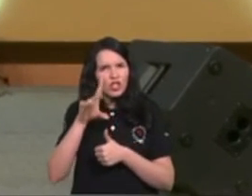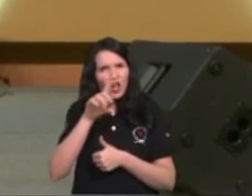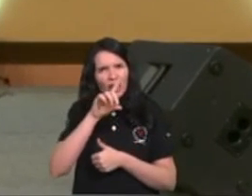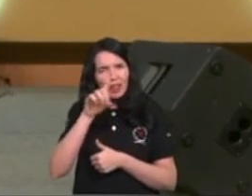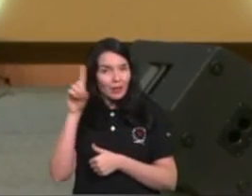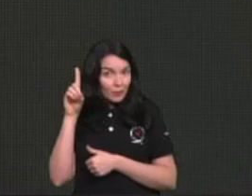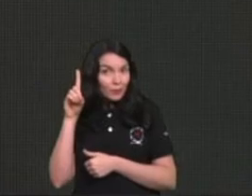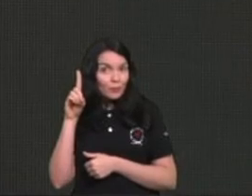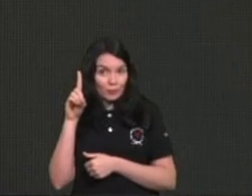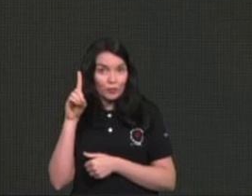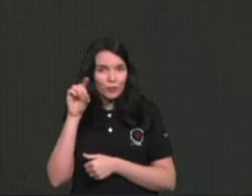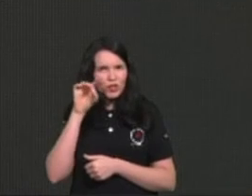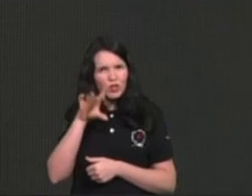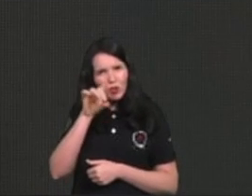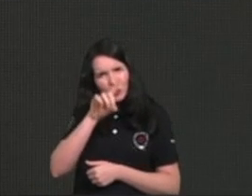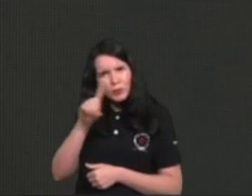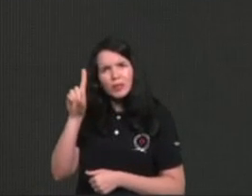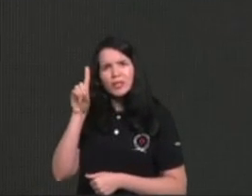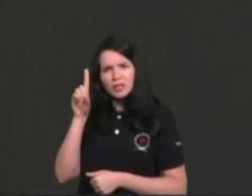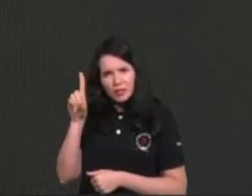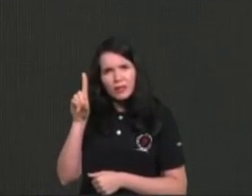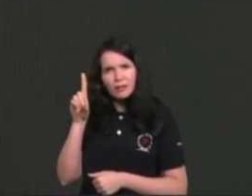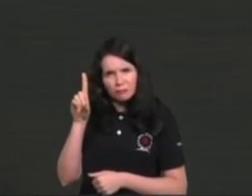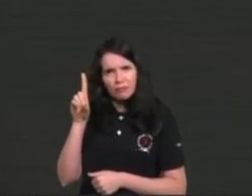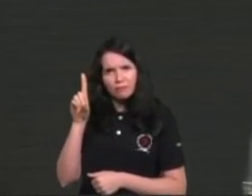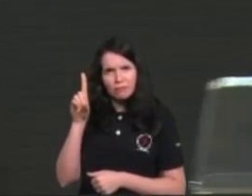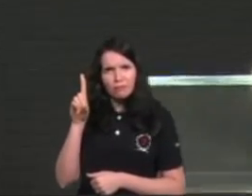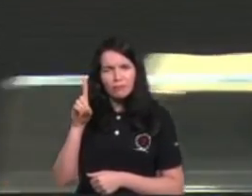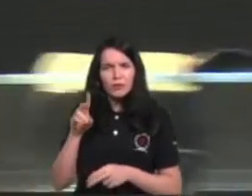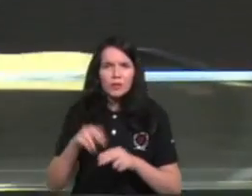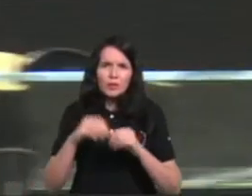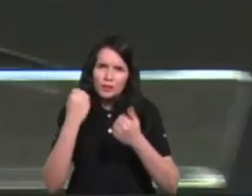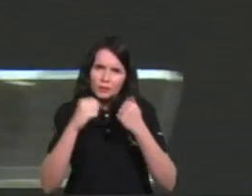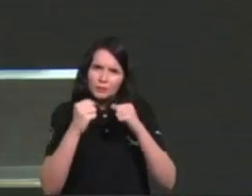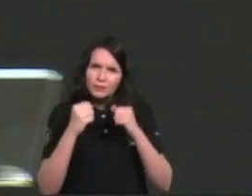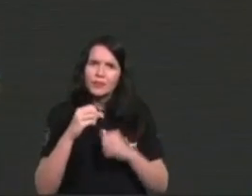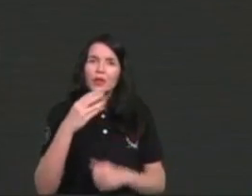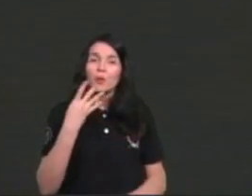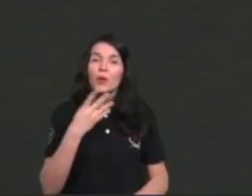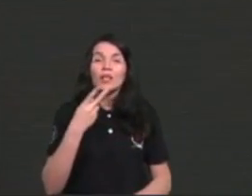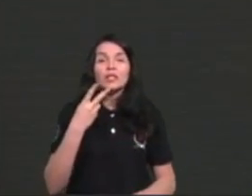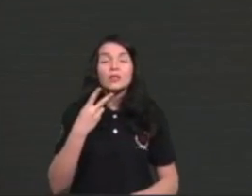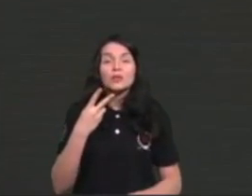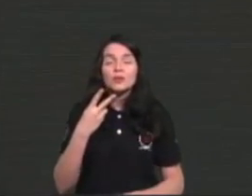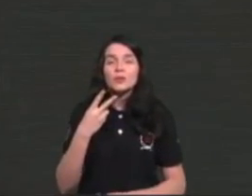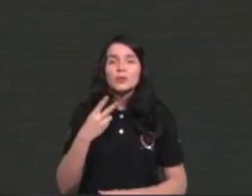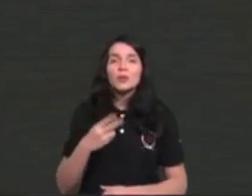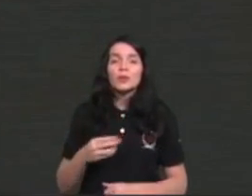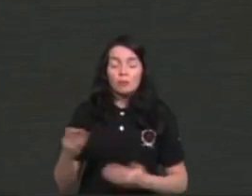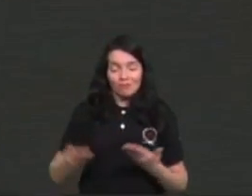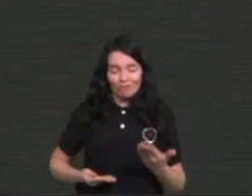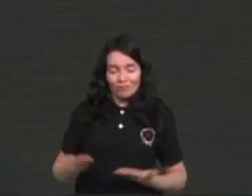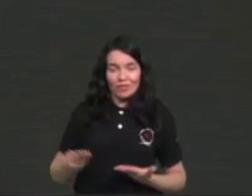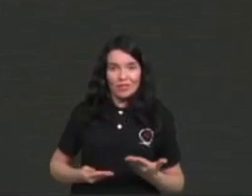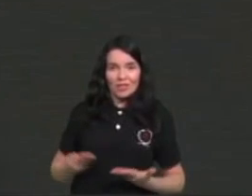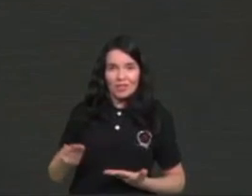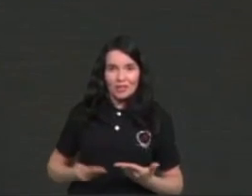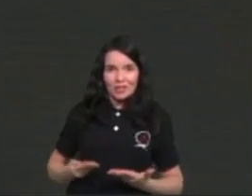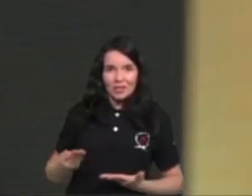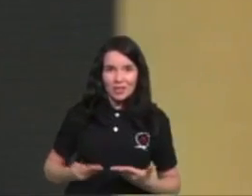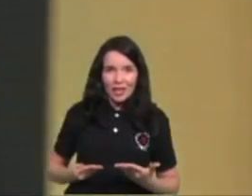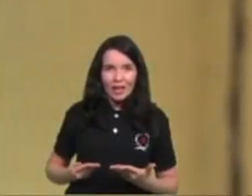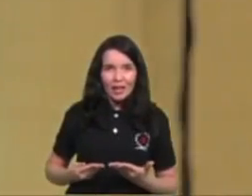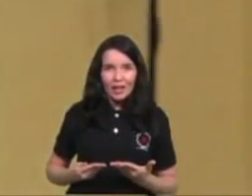Deus o padrão por isso que o salmista no Salmo 42 diz como o Cervo brama pelas